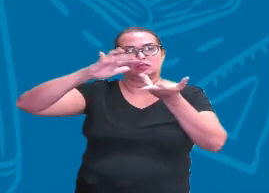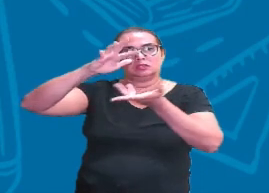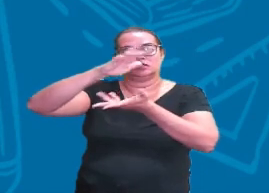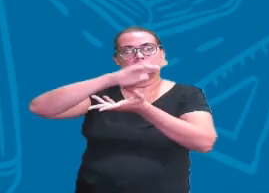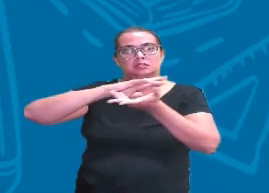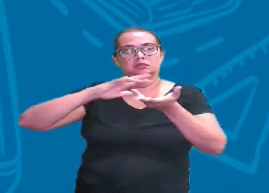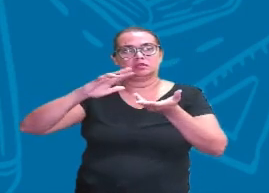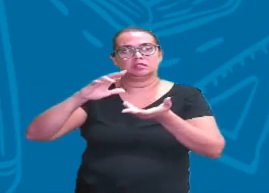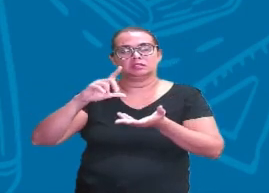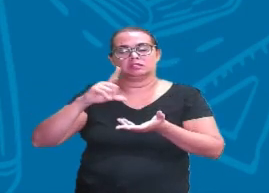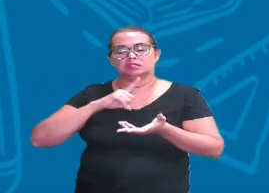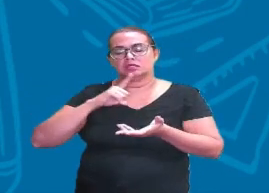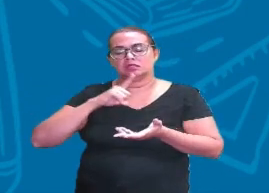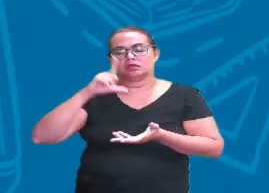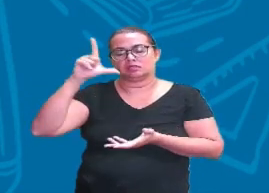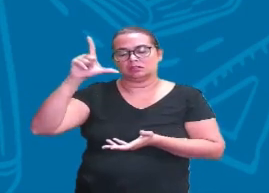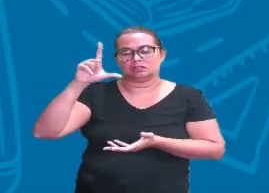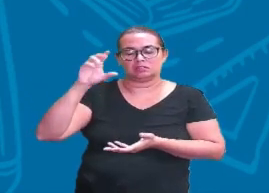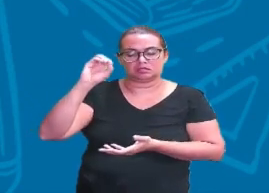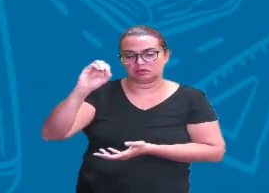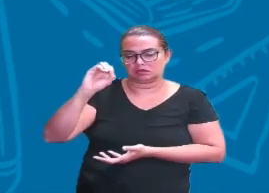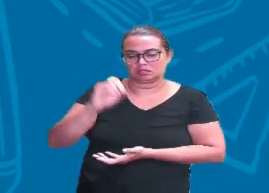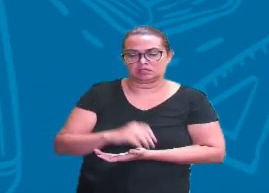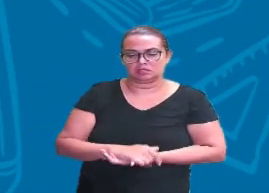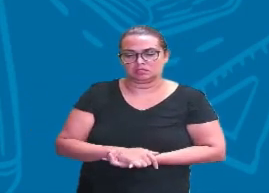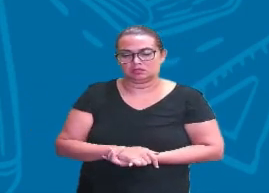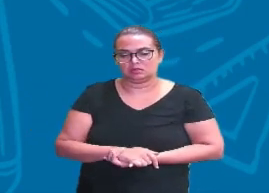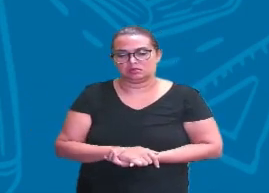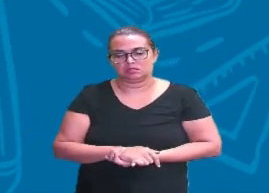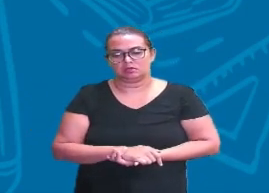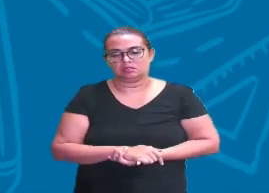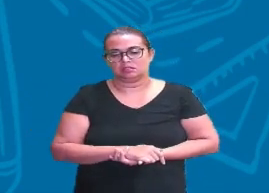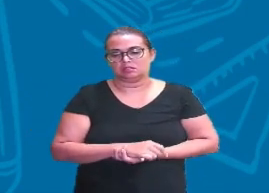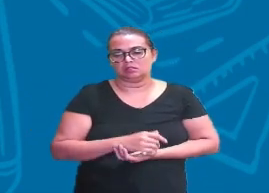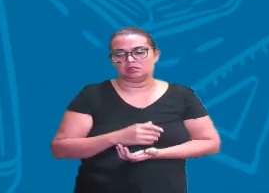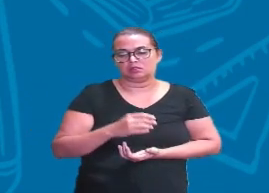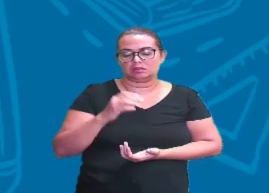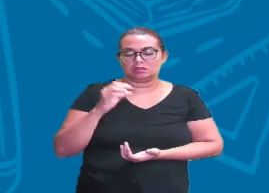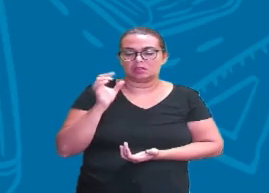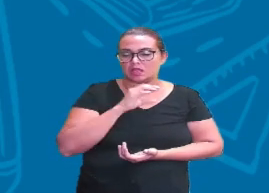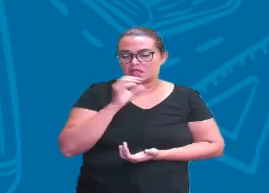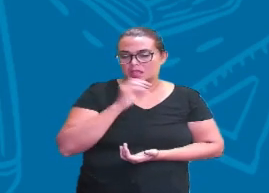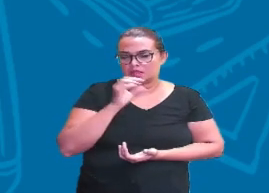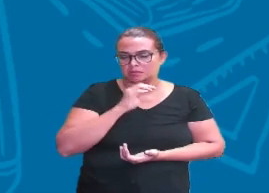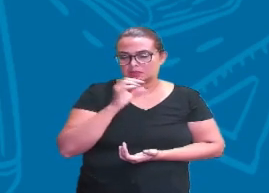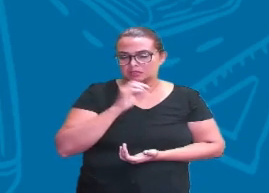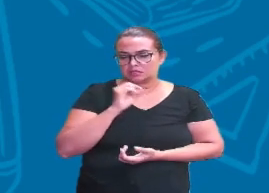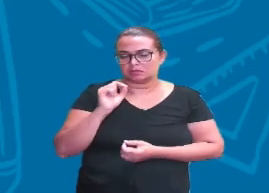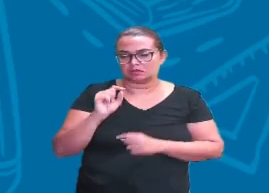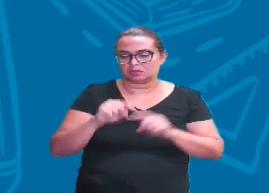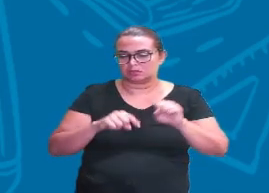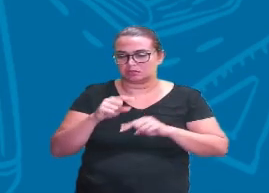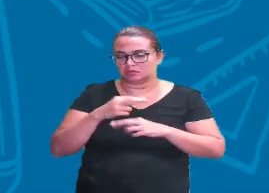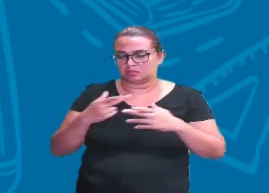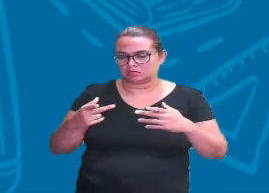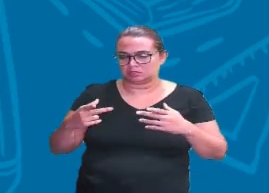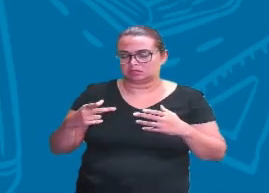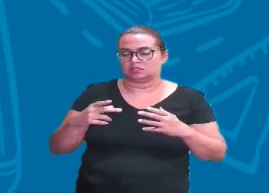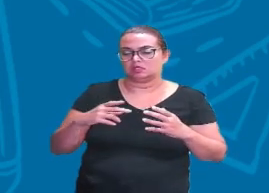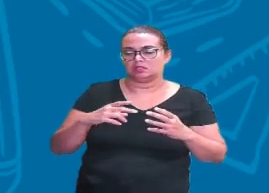atuação da gravidade é nula. Letra B. A velocidade com a qual um objeto movimenta-se ao redor